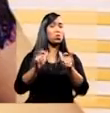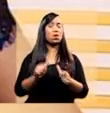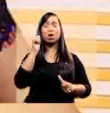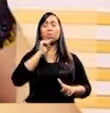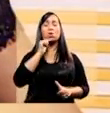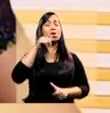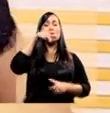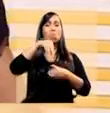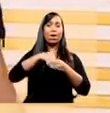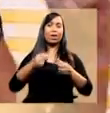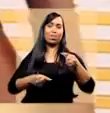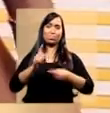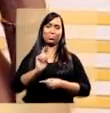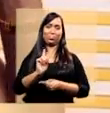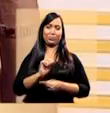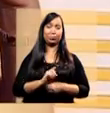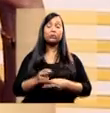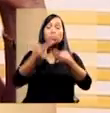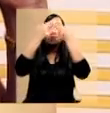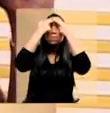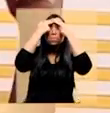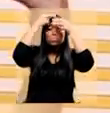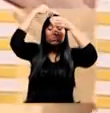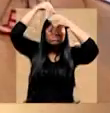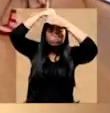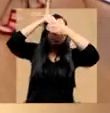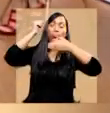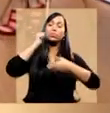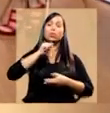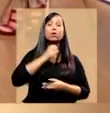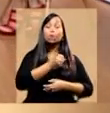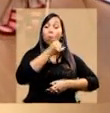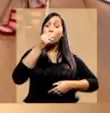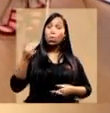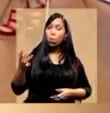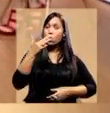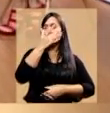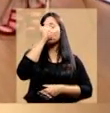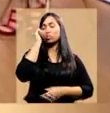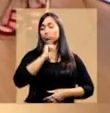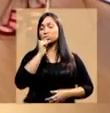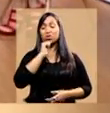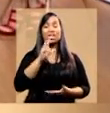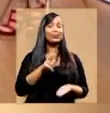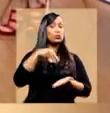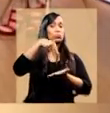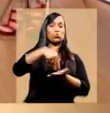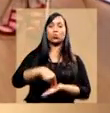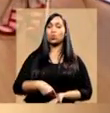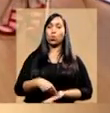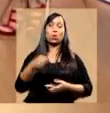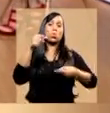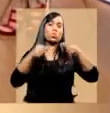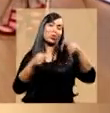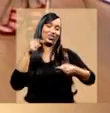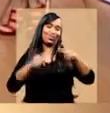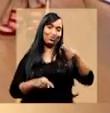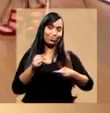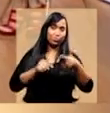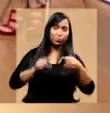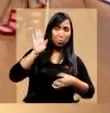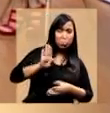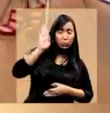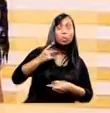é na política. Sim, então, isso está na mente da mulher. Então, algumas mulheres não se colocam para disputar